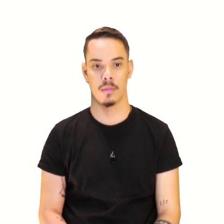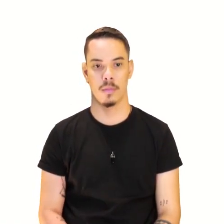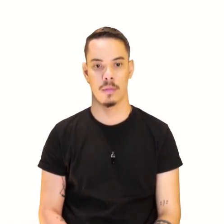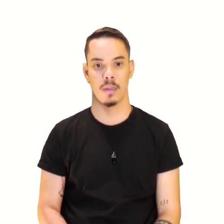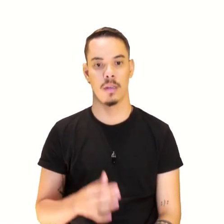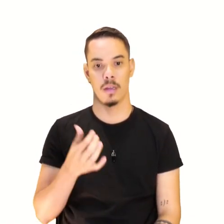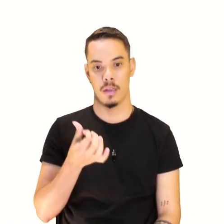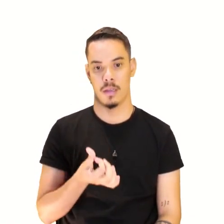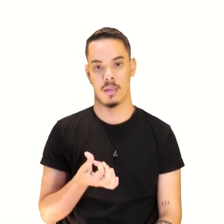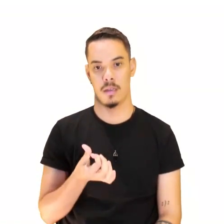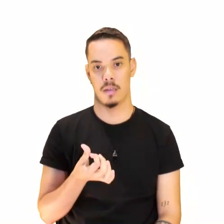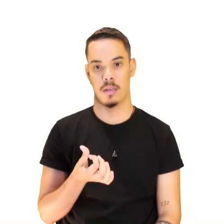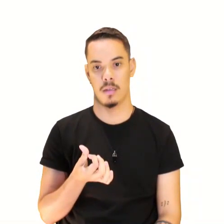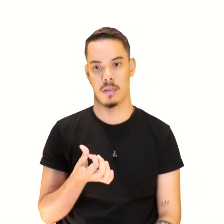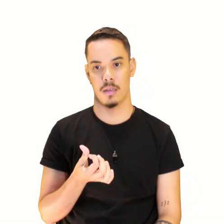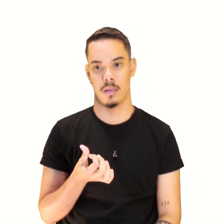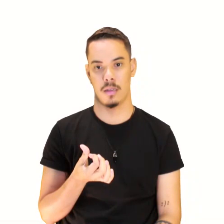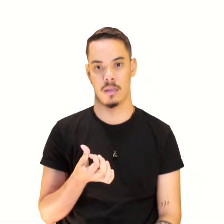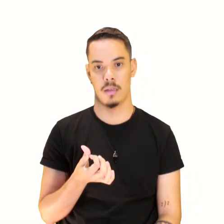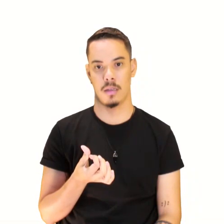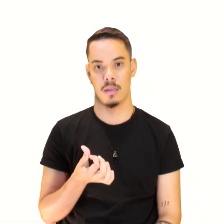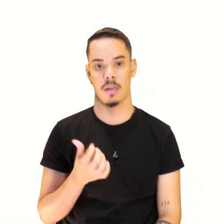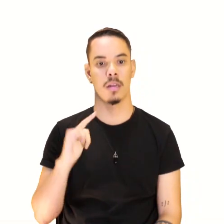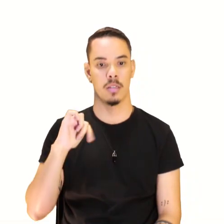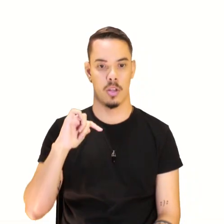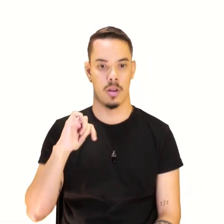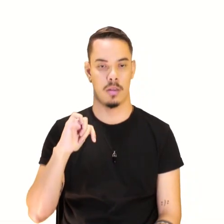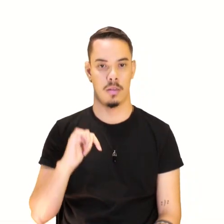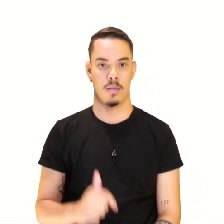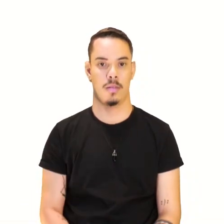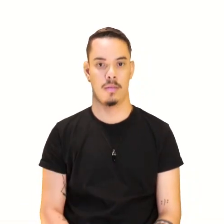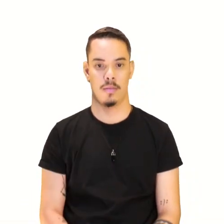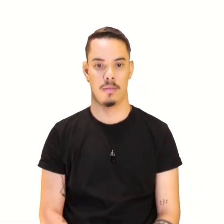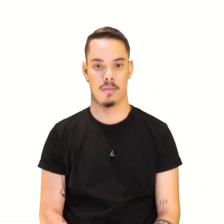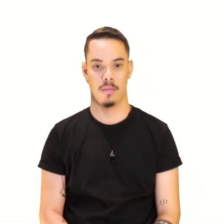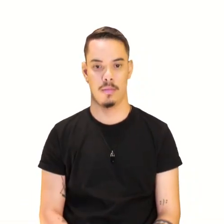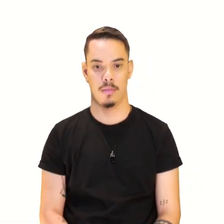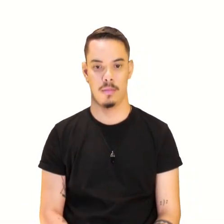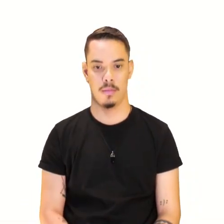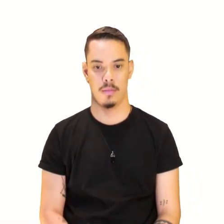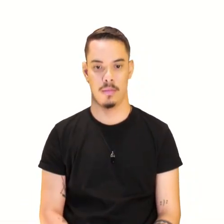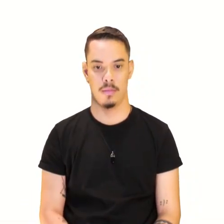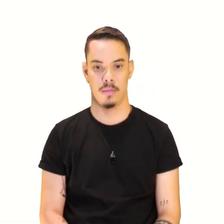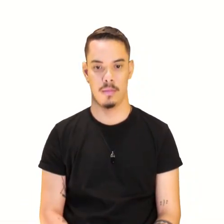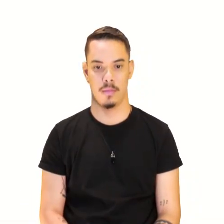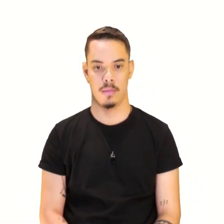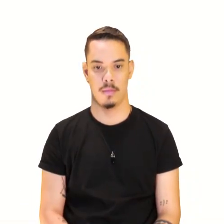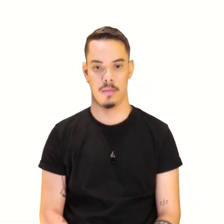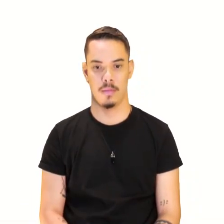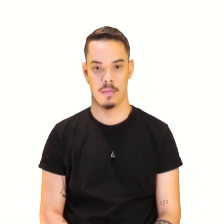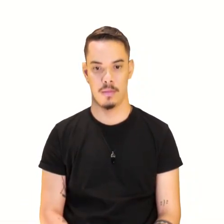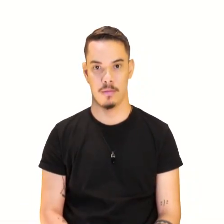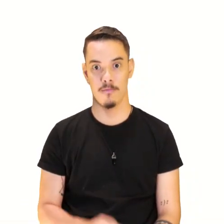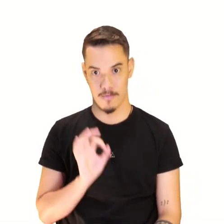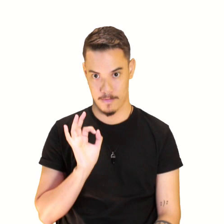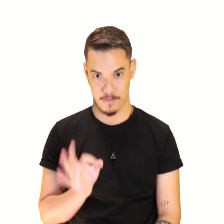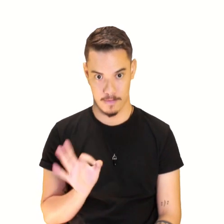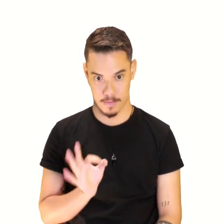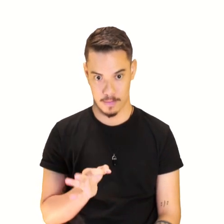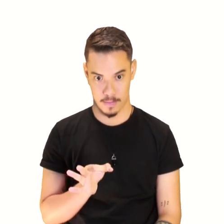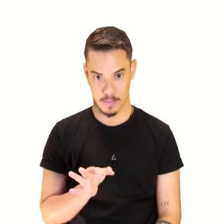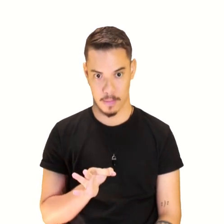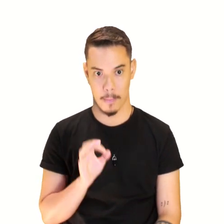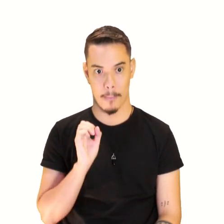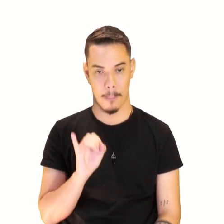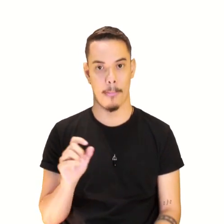6 em horas que tava falando isso 6 horas muito bem agora claro né Se a gente